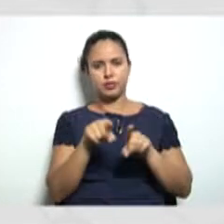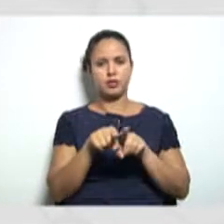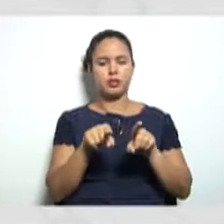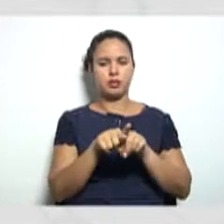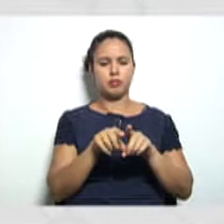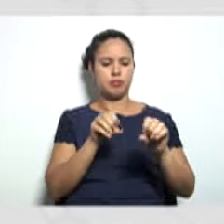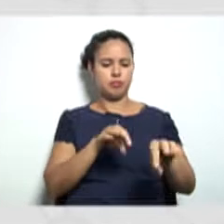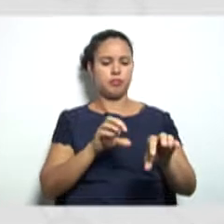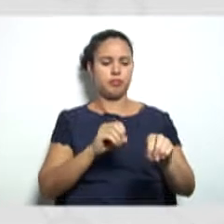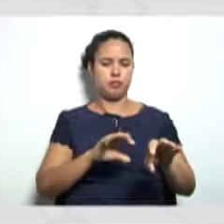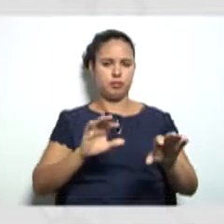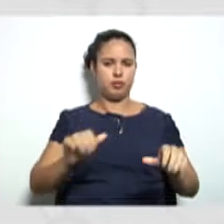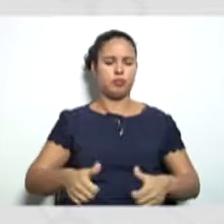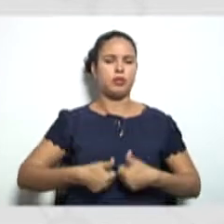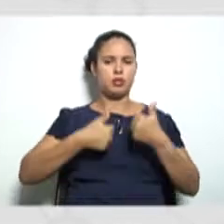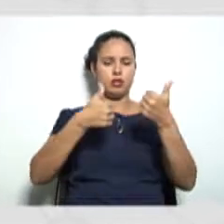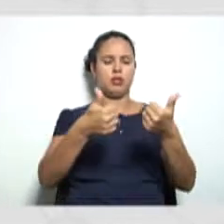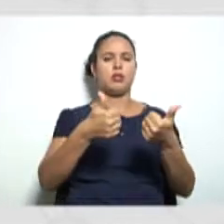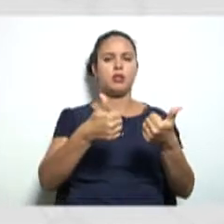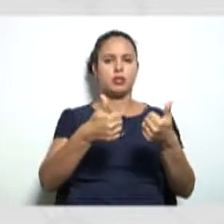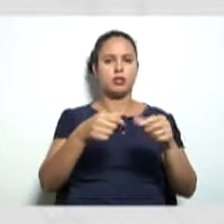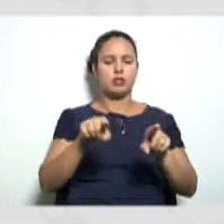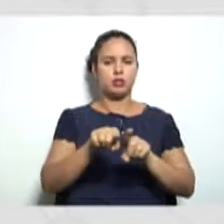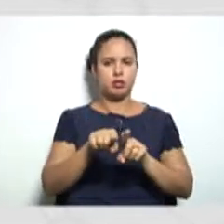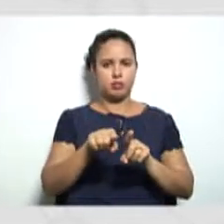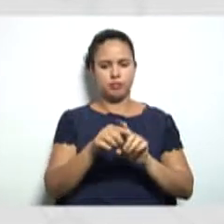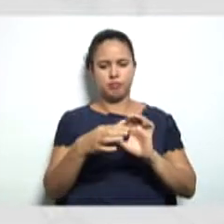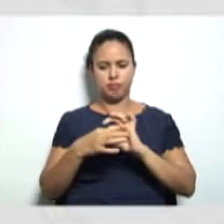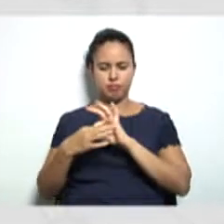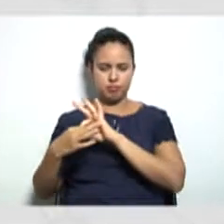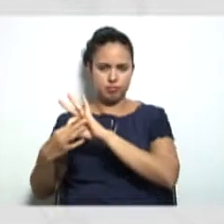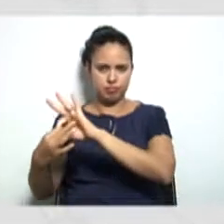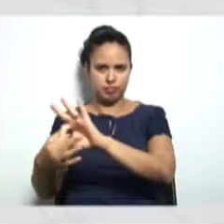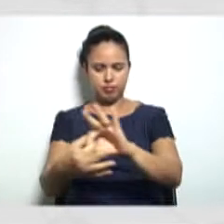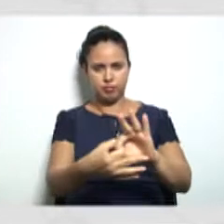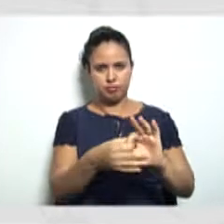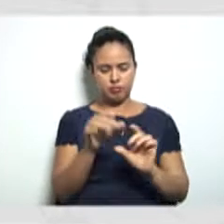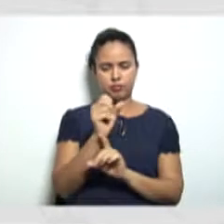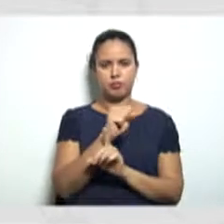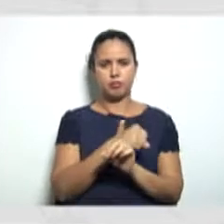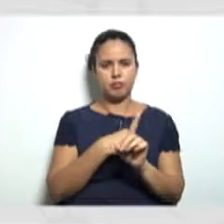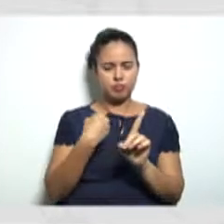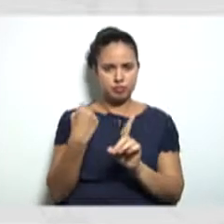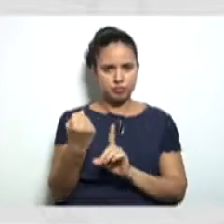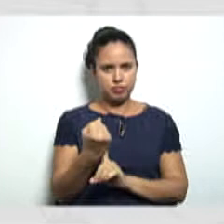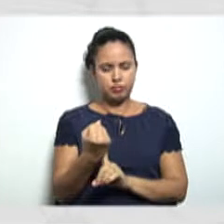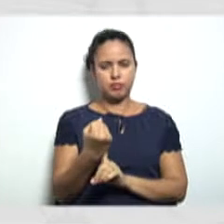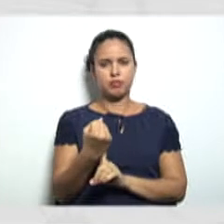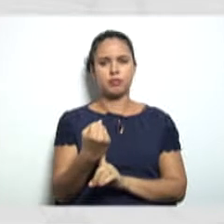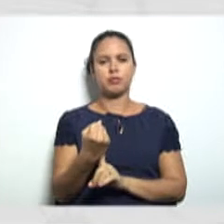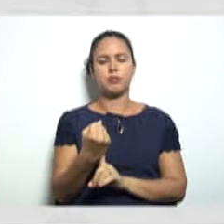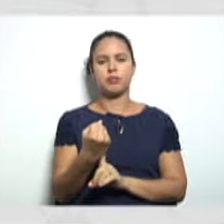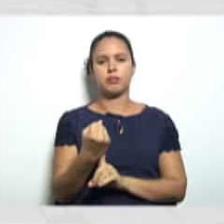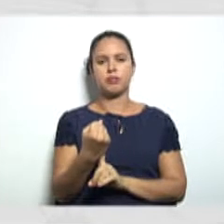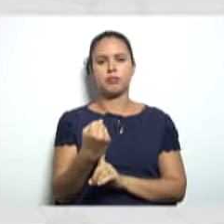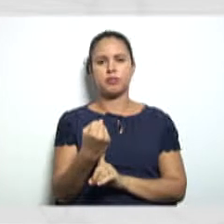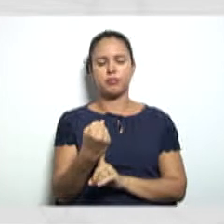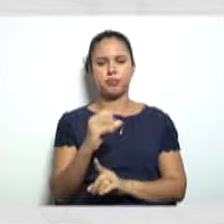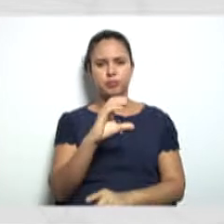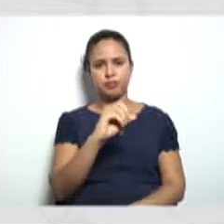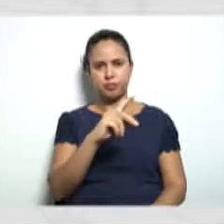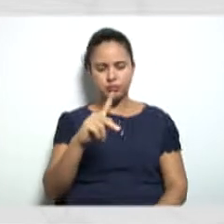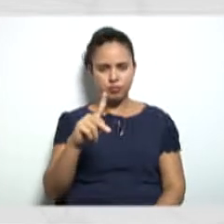relação social, por estarem todos envolvidos na família e na comunidade. E as cooperativas